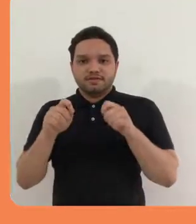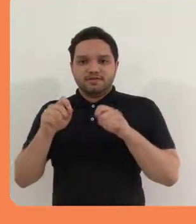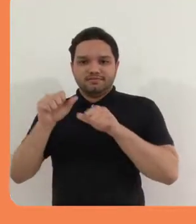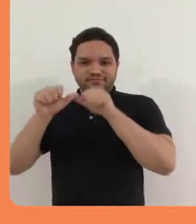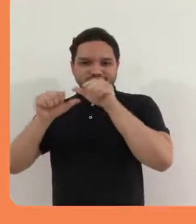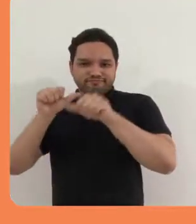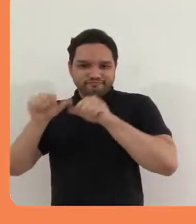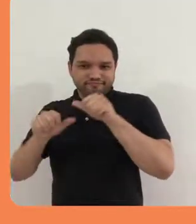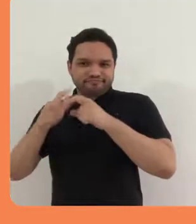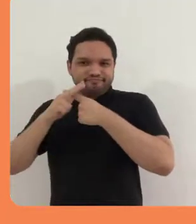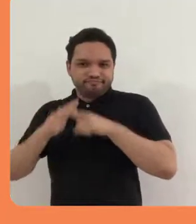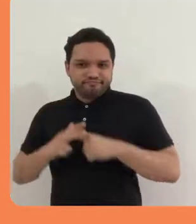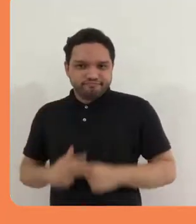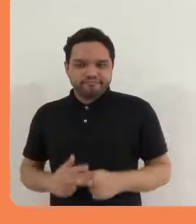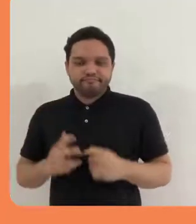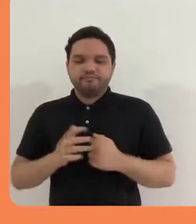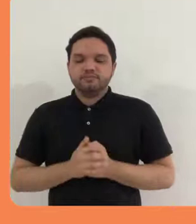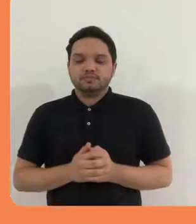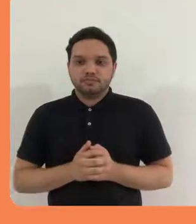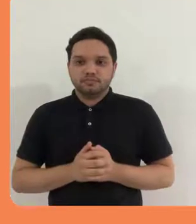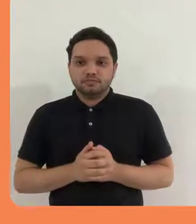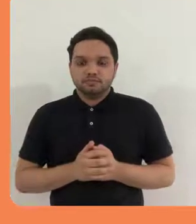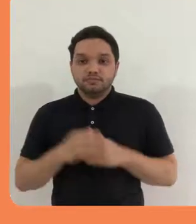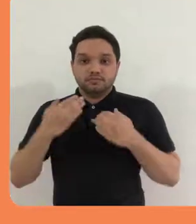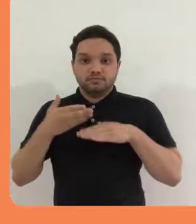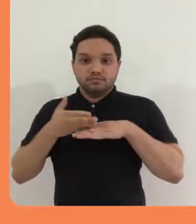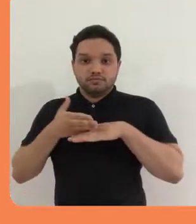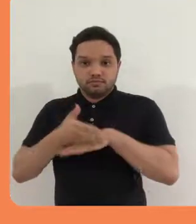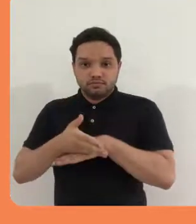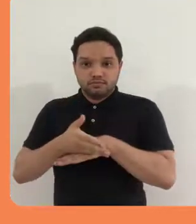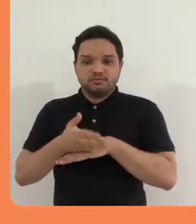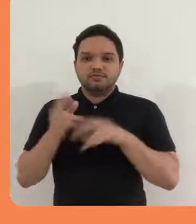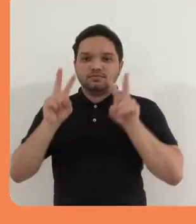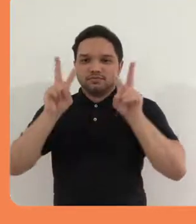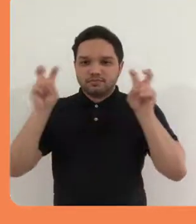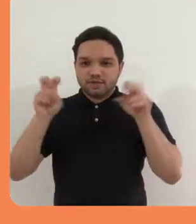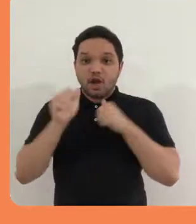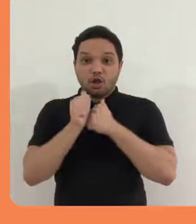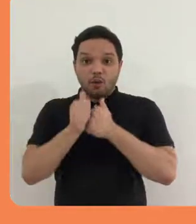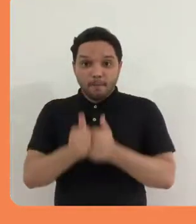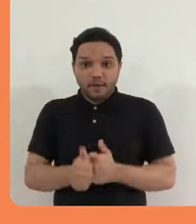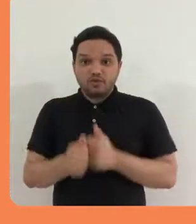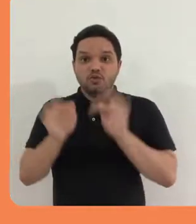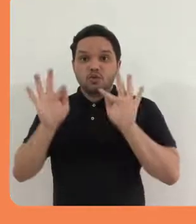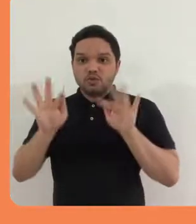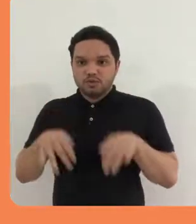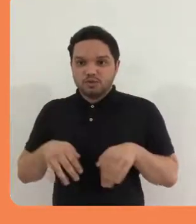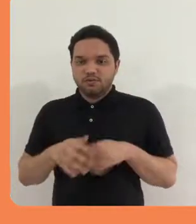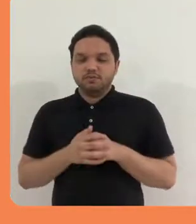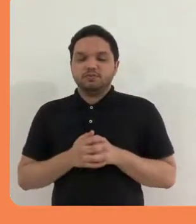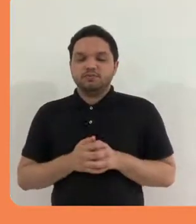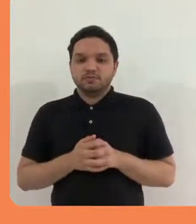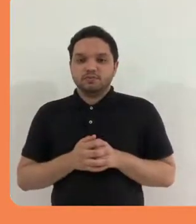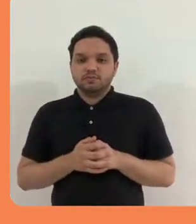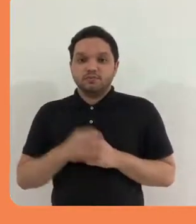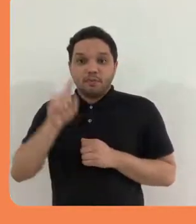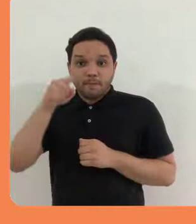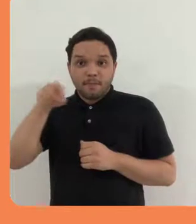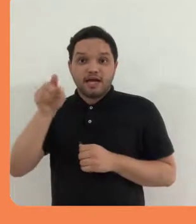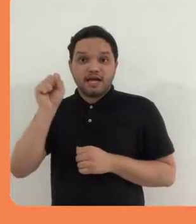a conclusão do seu curso. Então, basta você vir no bloco de administração, aqui no link Conclusão de